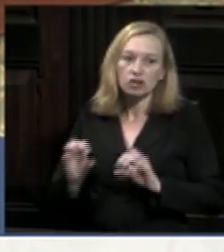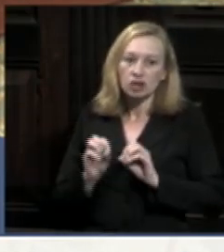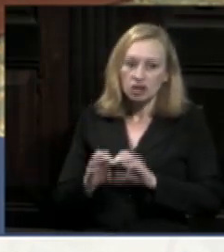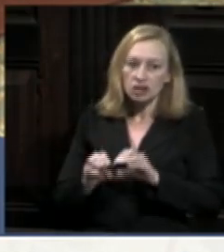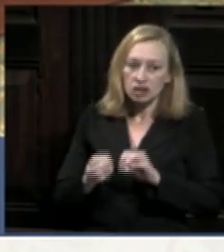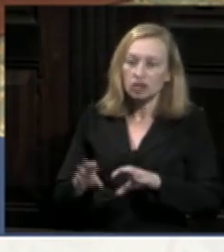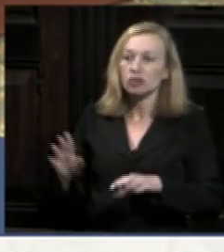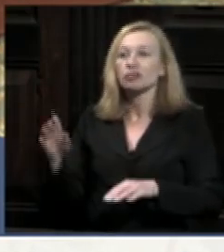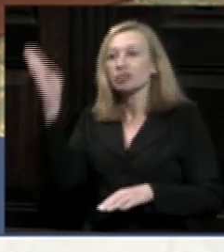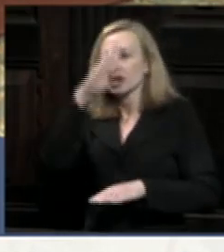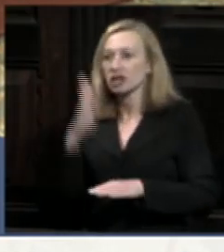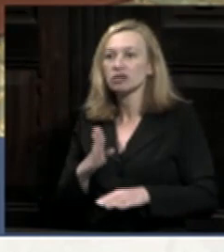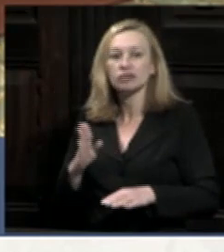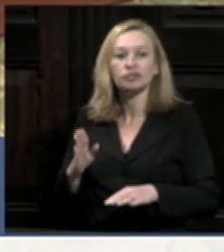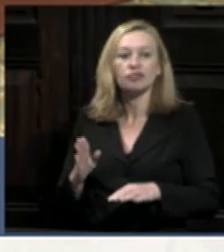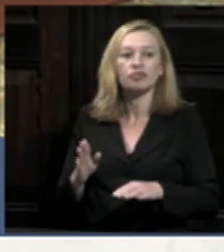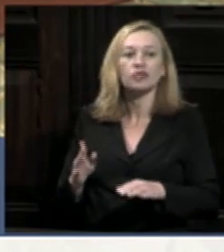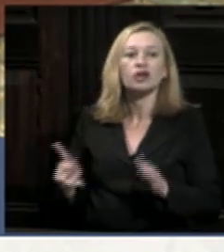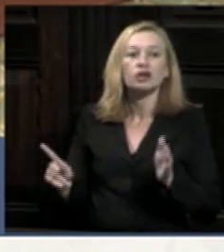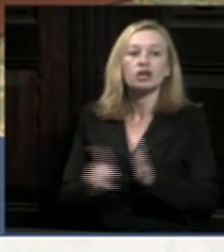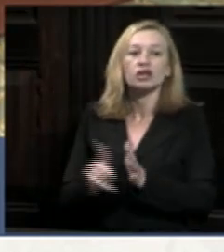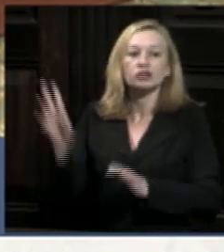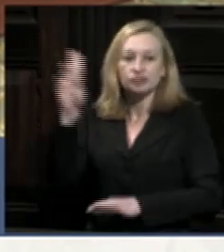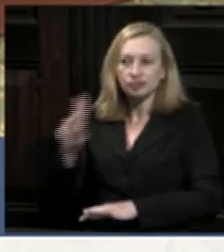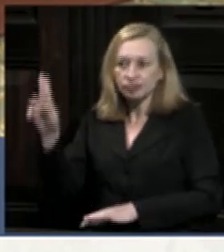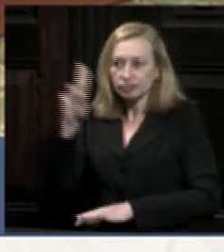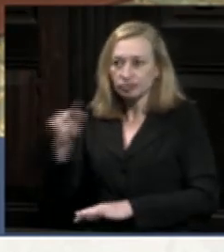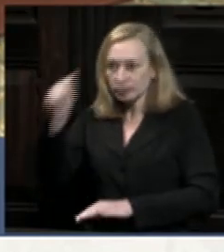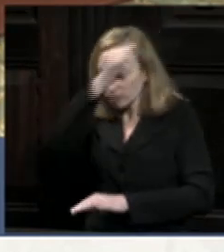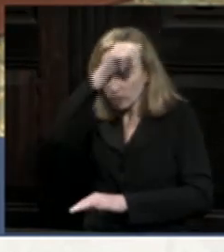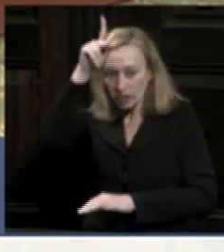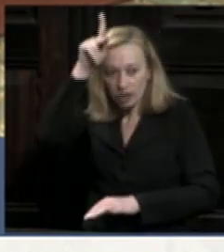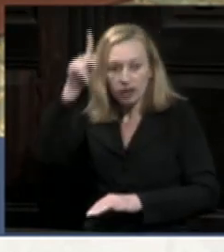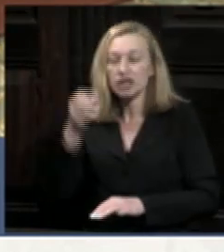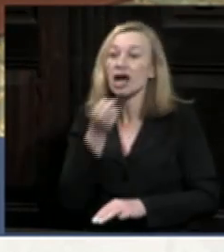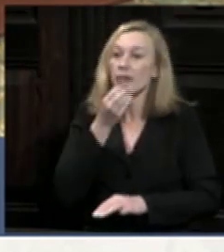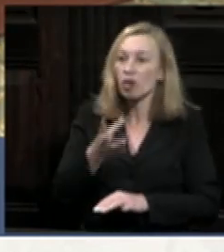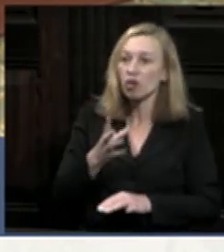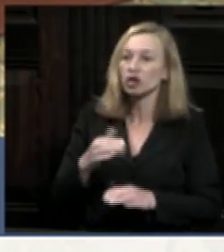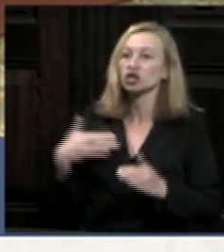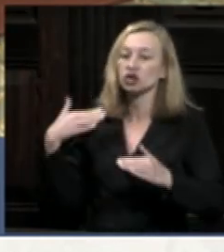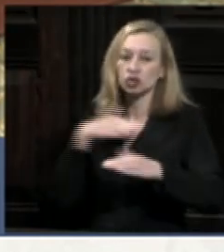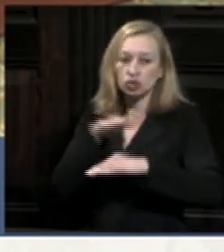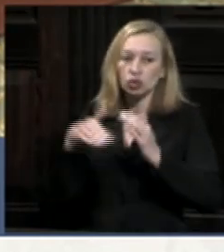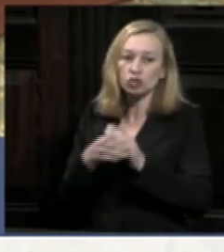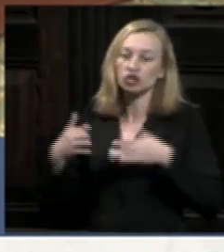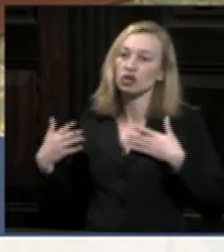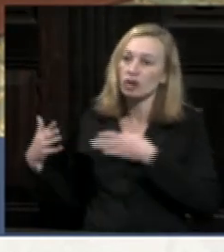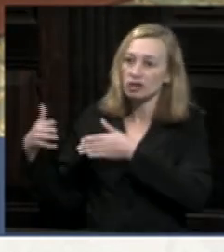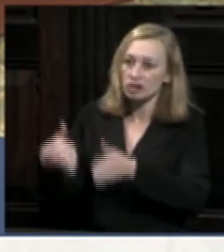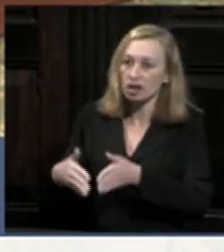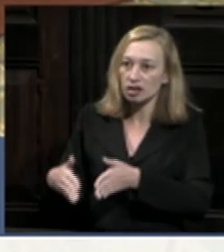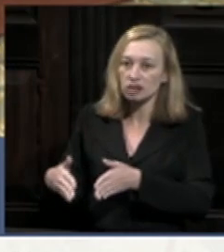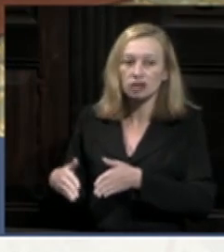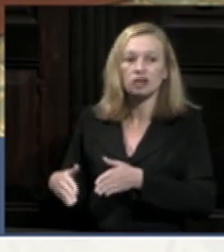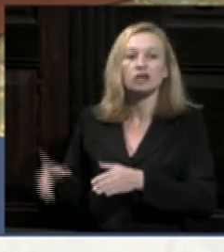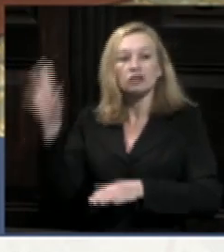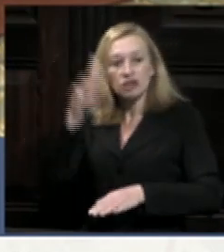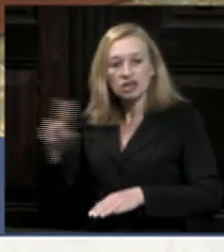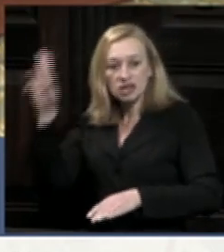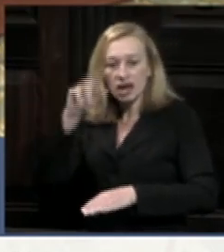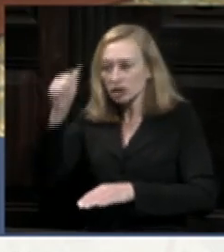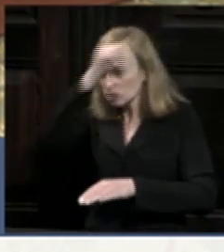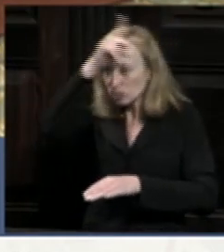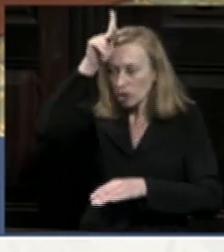fundamental que as nossas novas gerações tenham acesso à universidade pública a essas pesquisas e nos ajudem